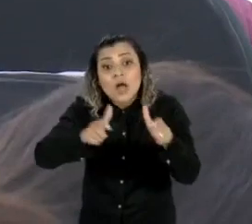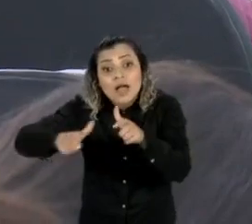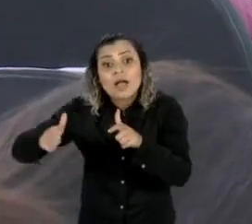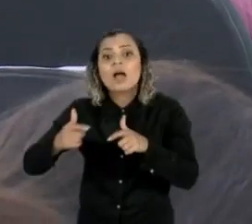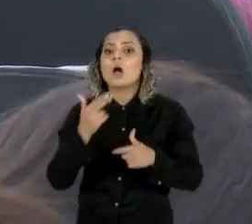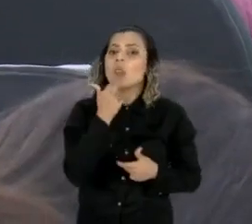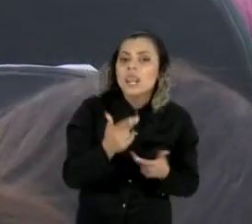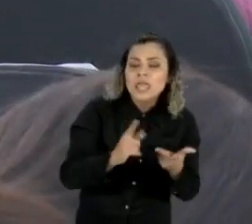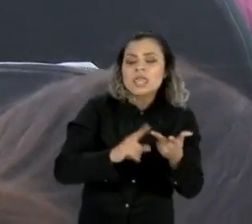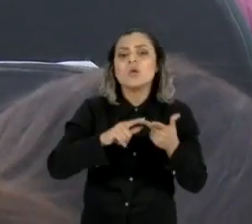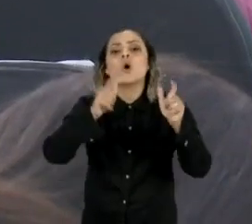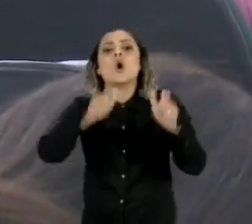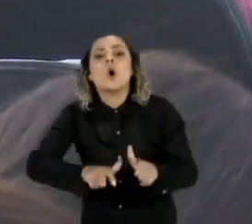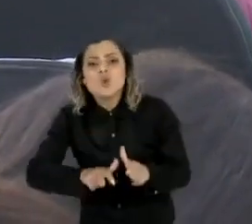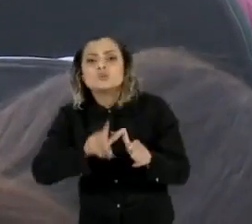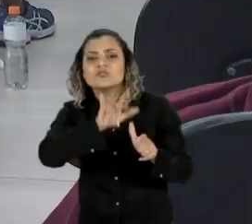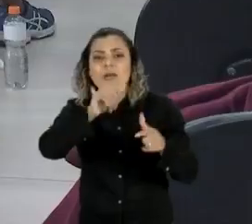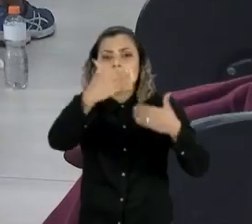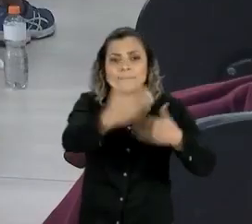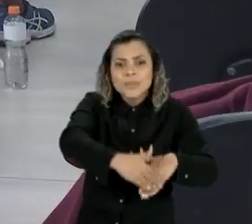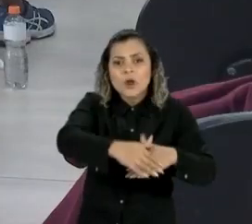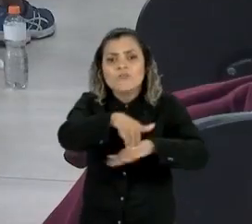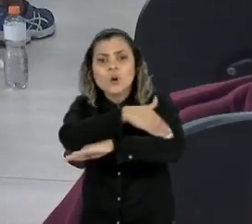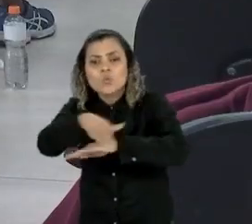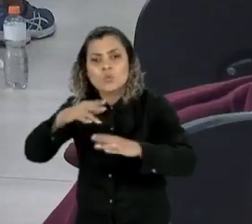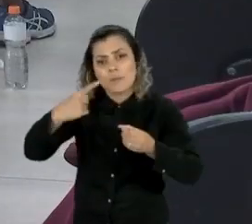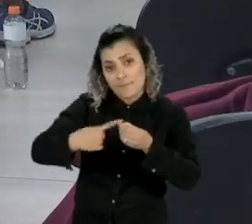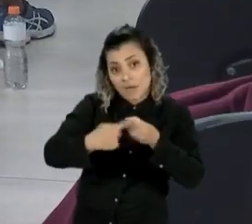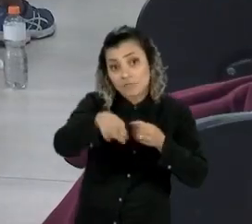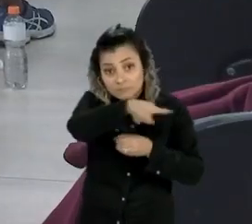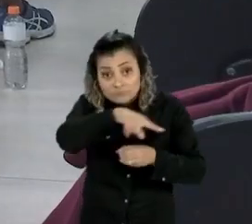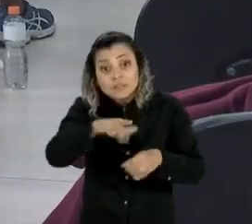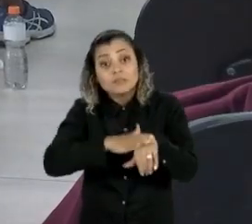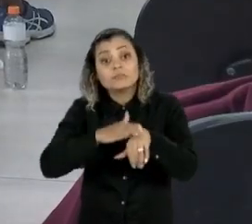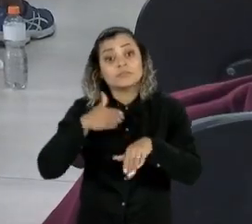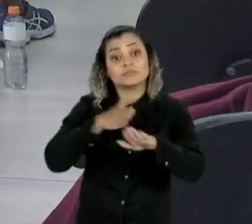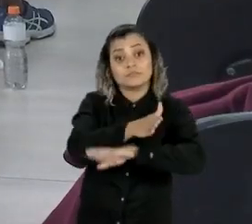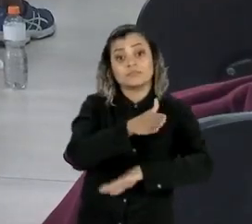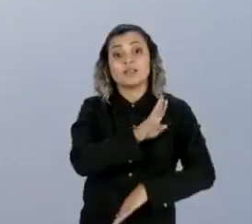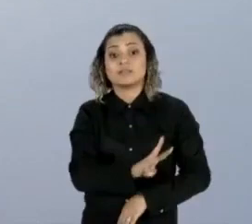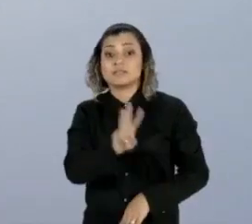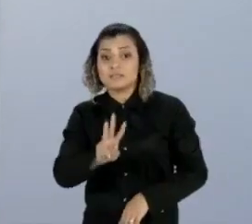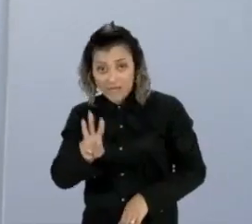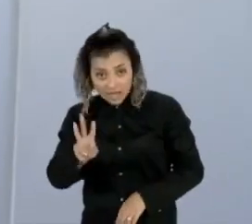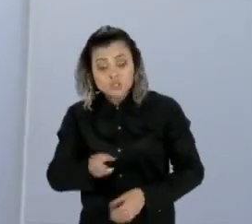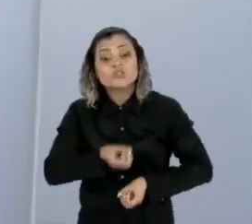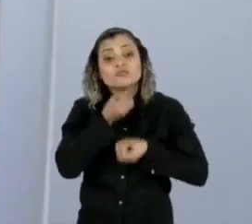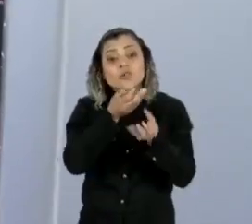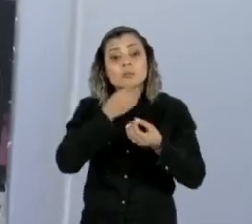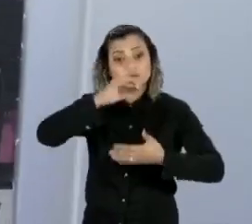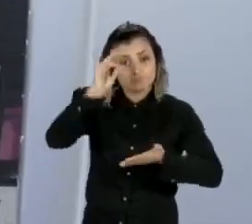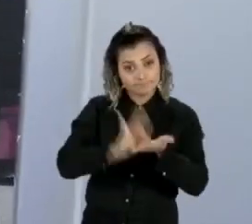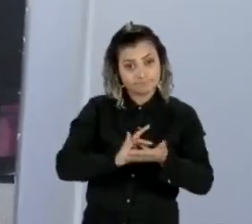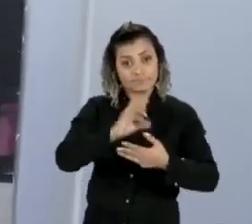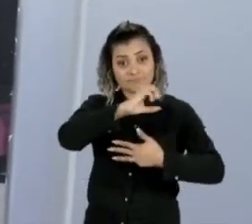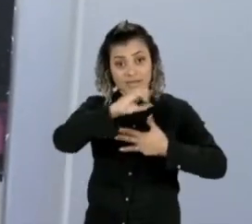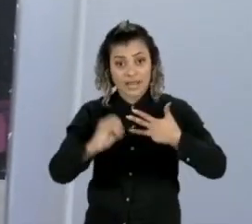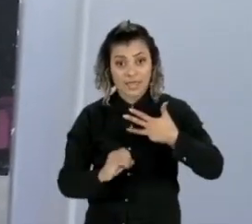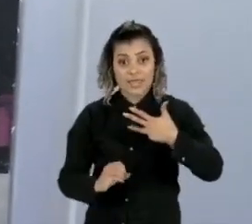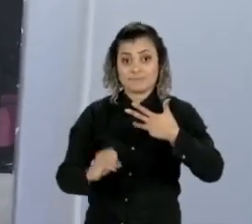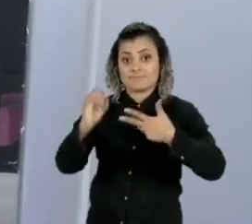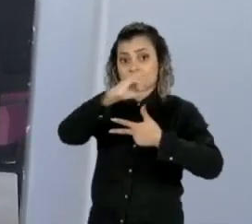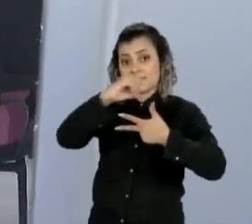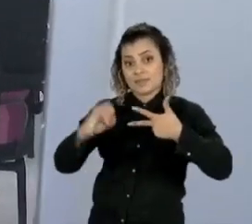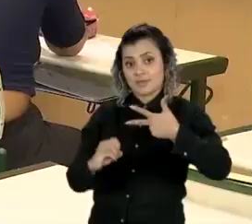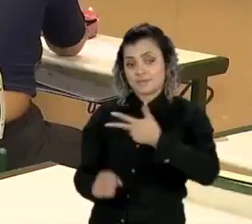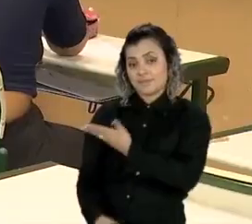língua estrangeira feita na hora da inscrição, os estudantes devem acessar a página do participante no site oficial do INEP ou pelo aplicativo